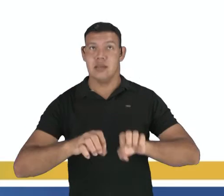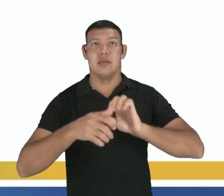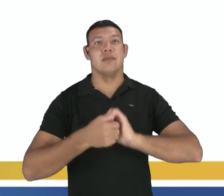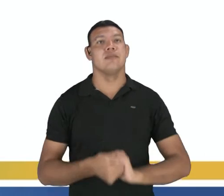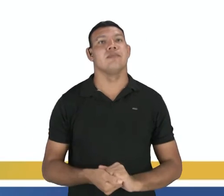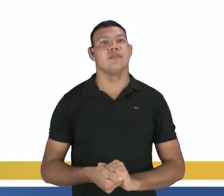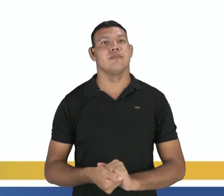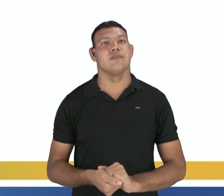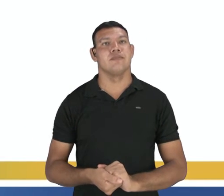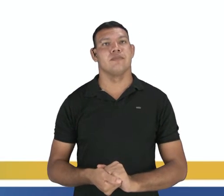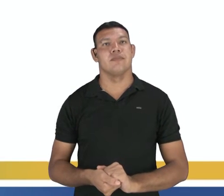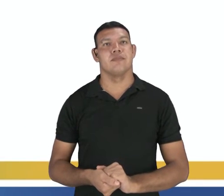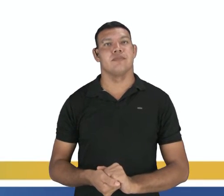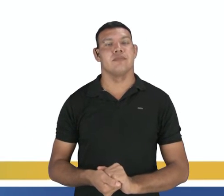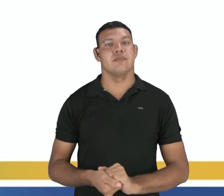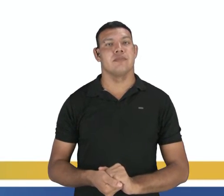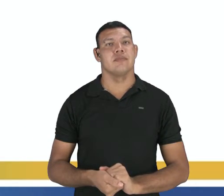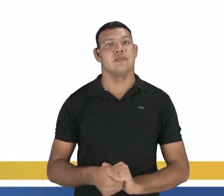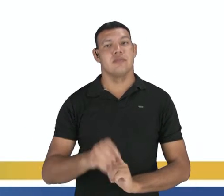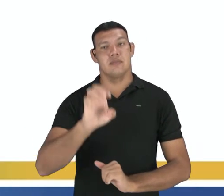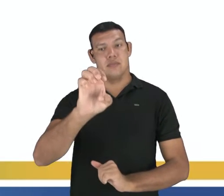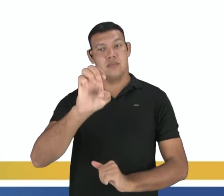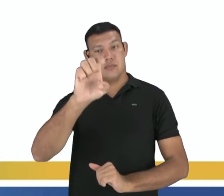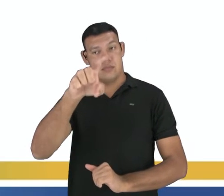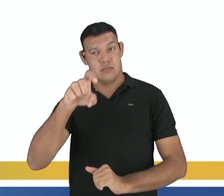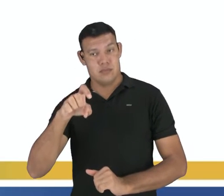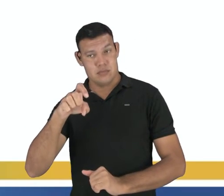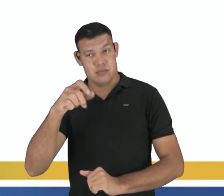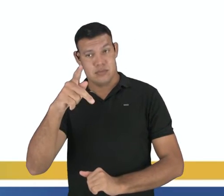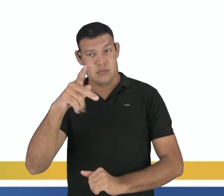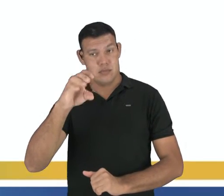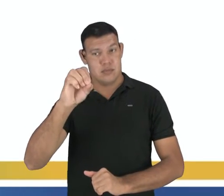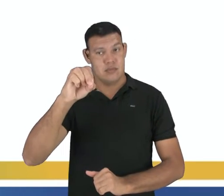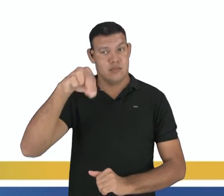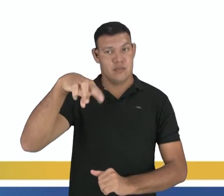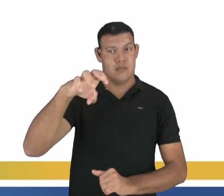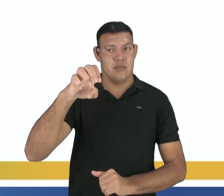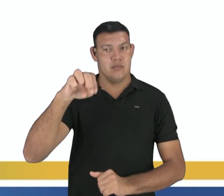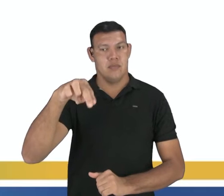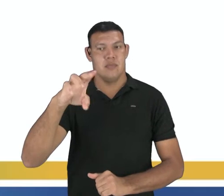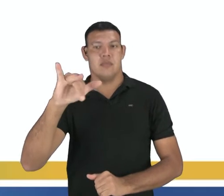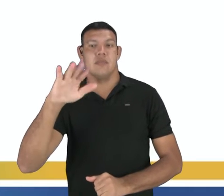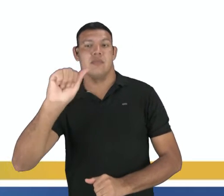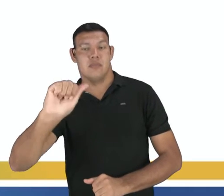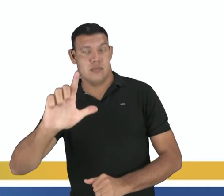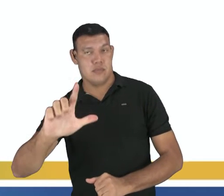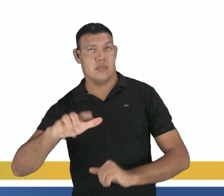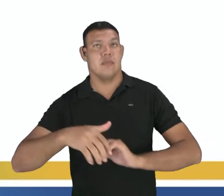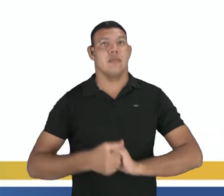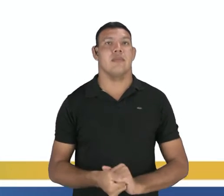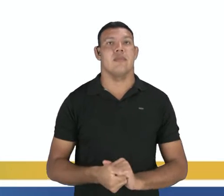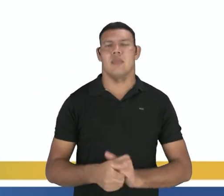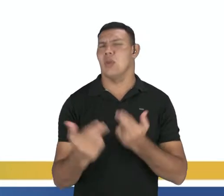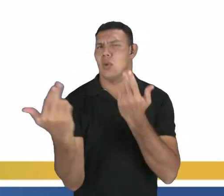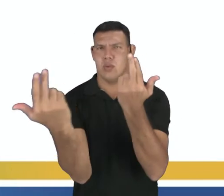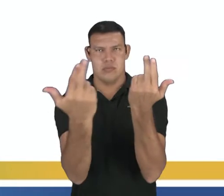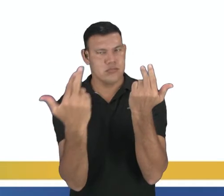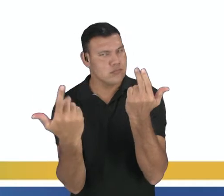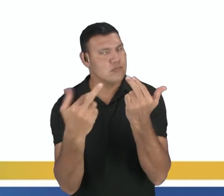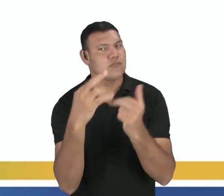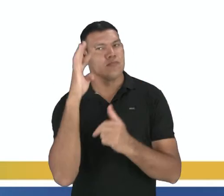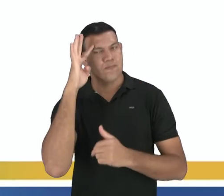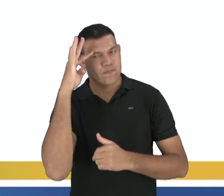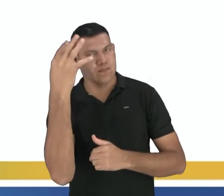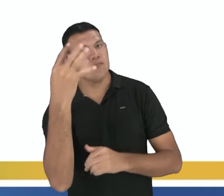equação exponencial, ela é trabalhada de igual modo. Então percebam no exemplo que nós teremos a